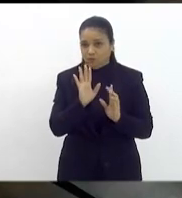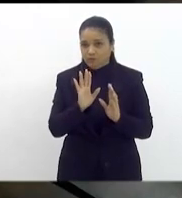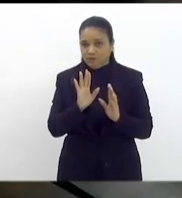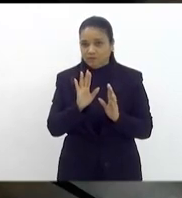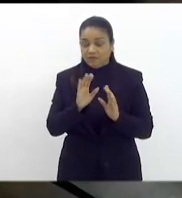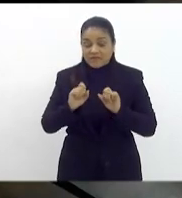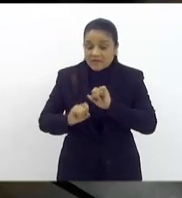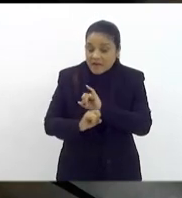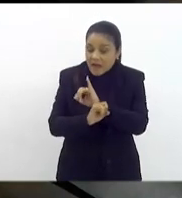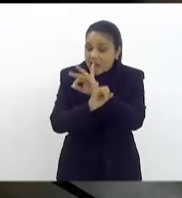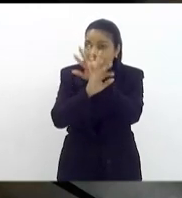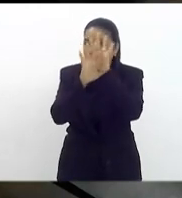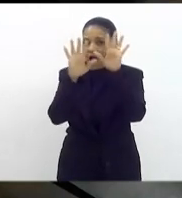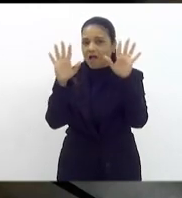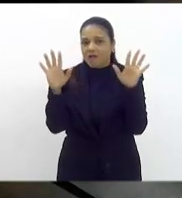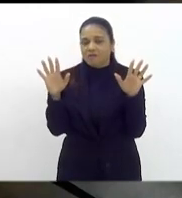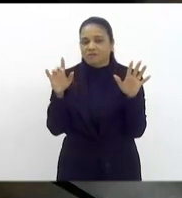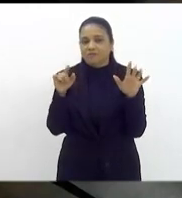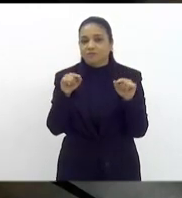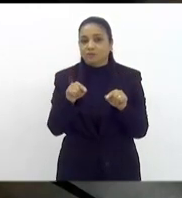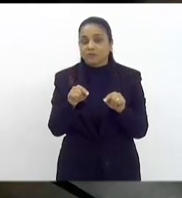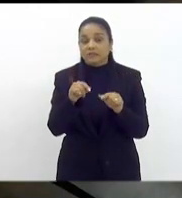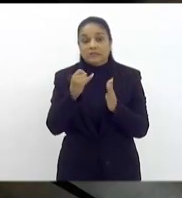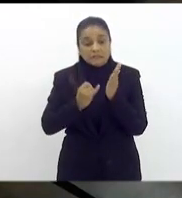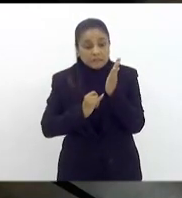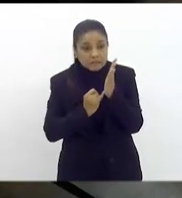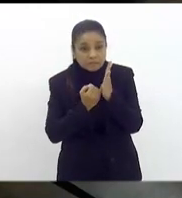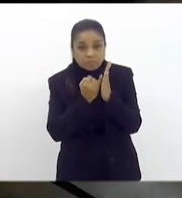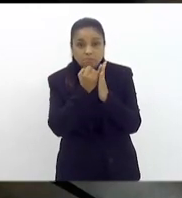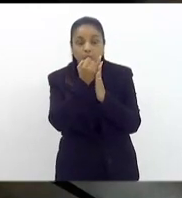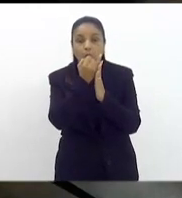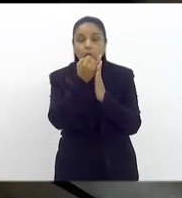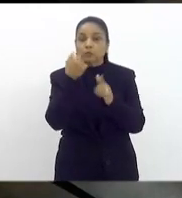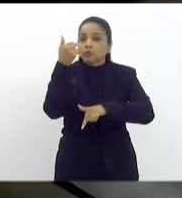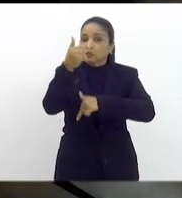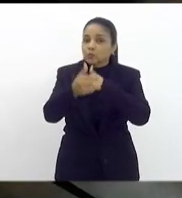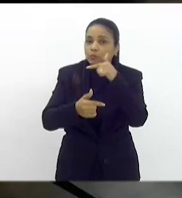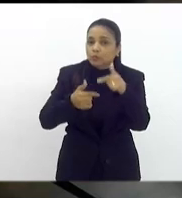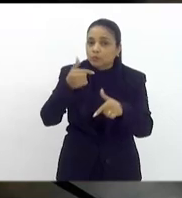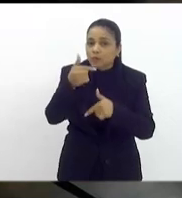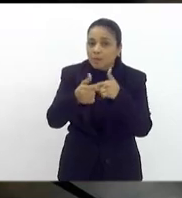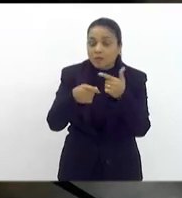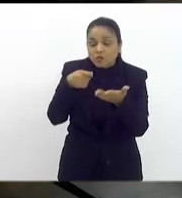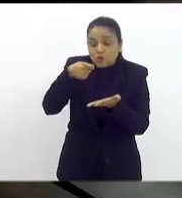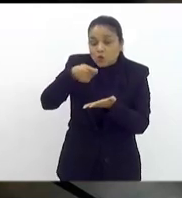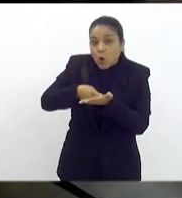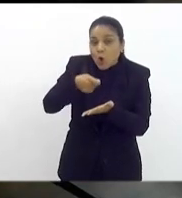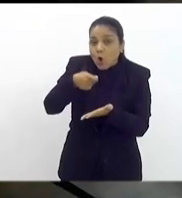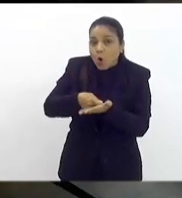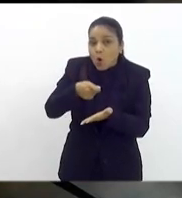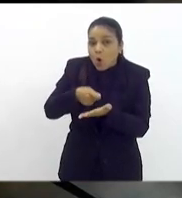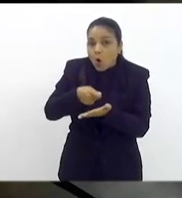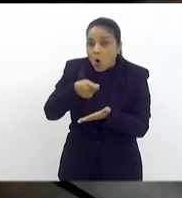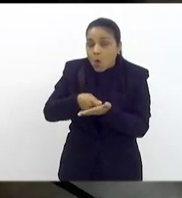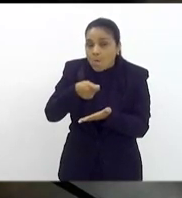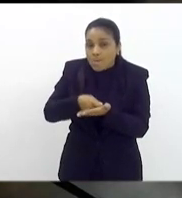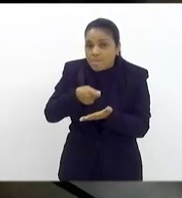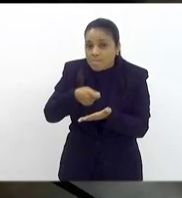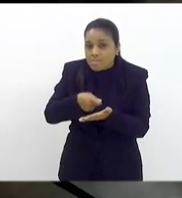claro e cristalino é que incide imposto sobre o serviço de cobrança. Perfeito. Sobre o